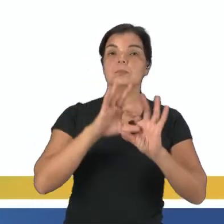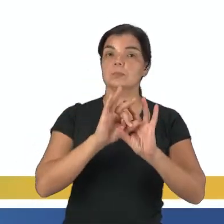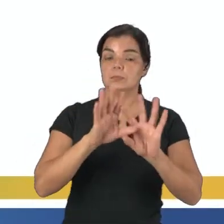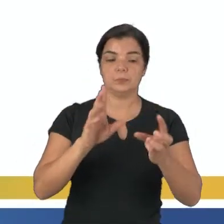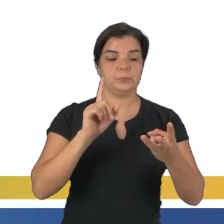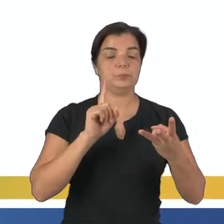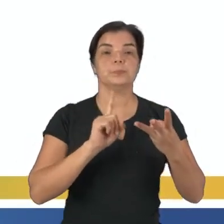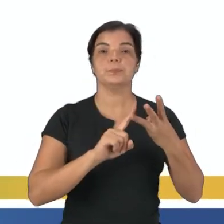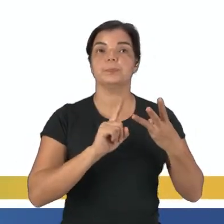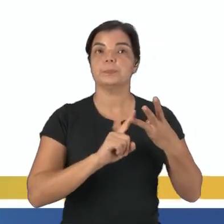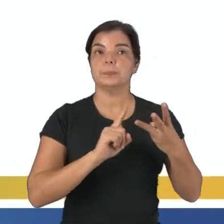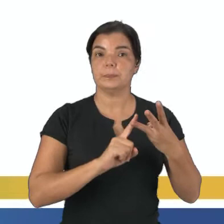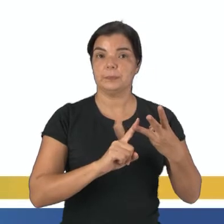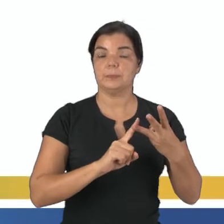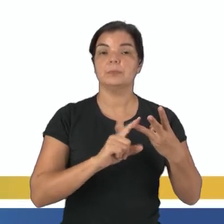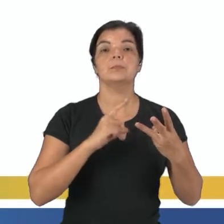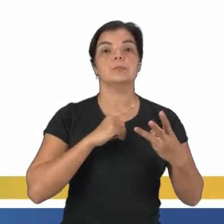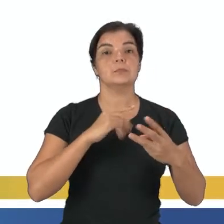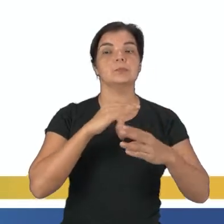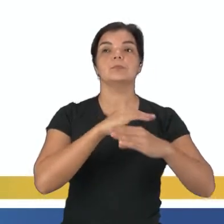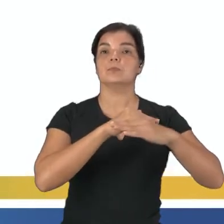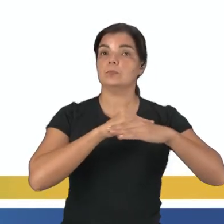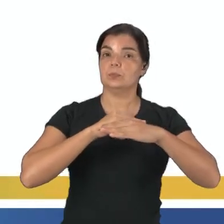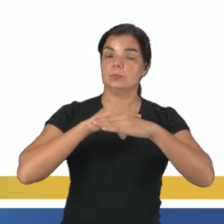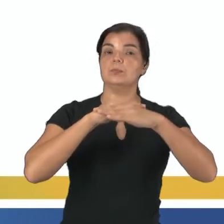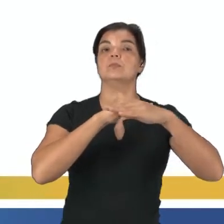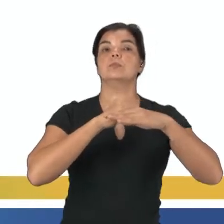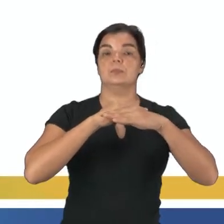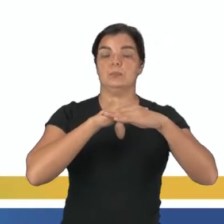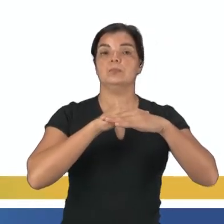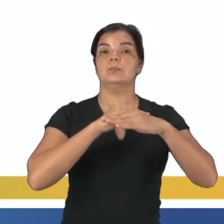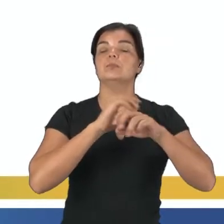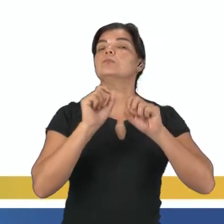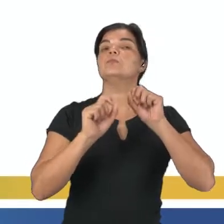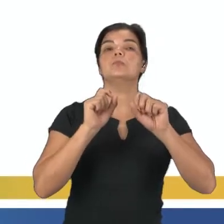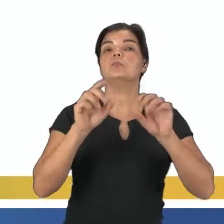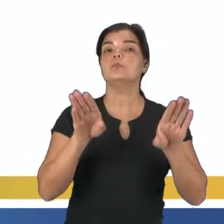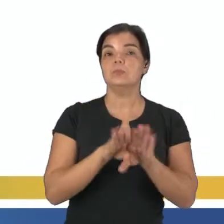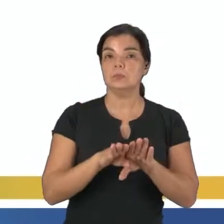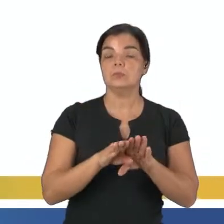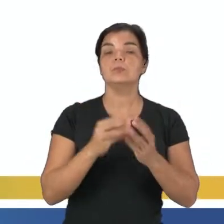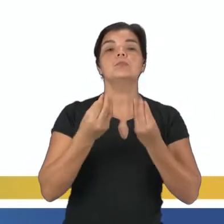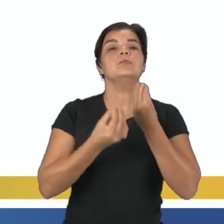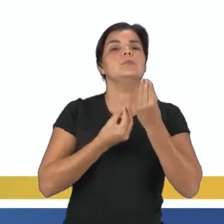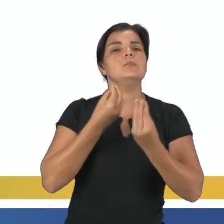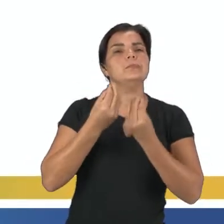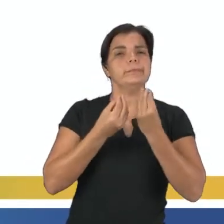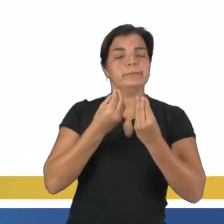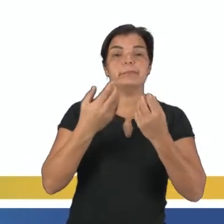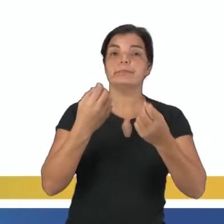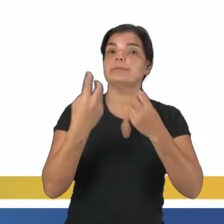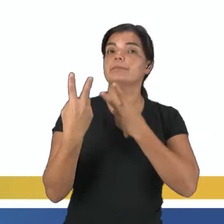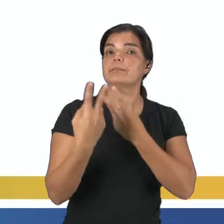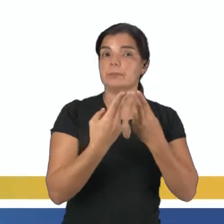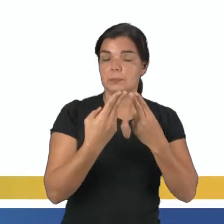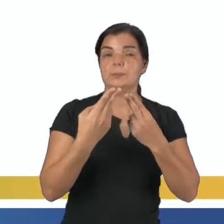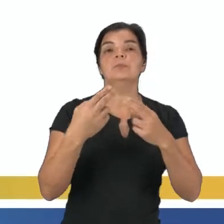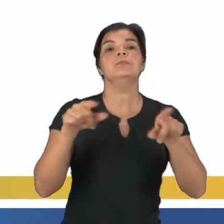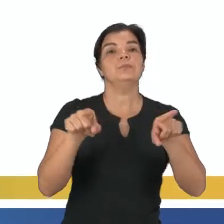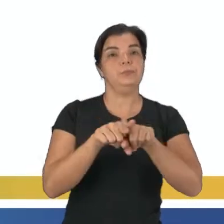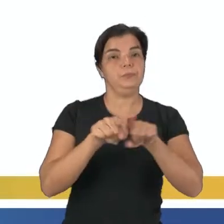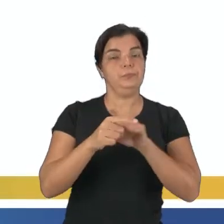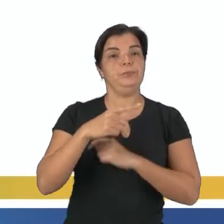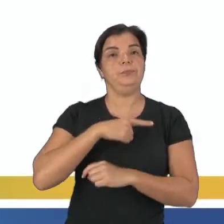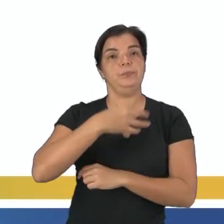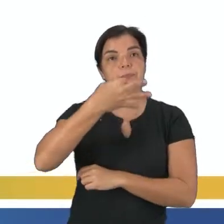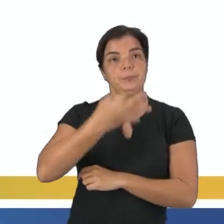liberdade. A gente vai estudar um pouquinho sobre igualdade, o que é igualdade, como que a gente faz para se garantir que a igualdade